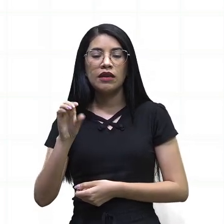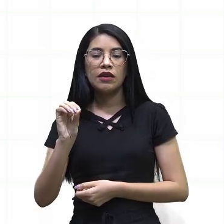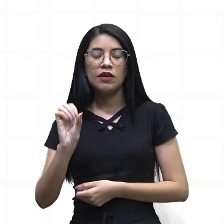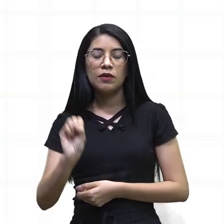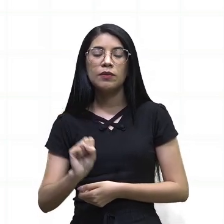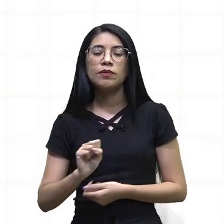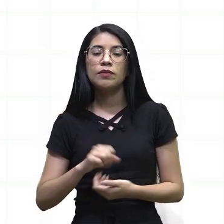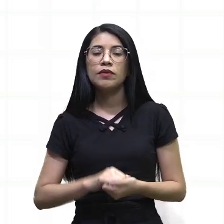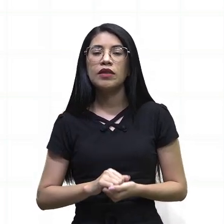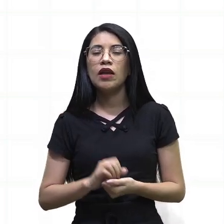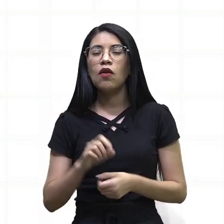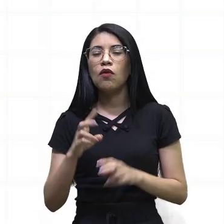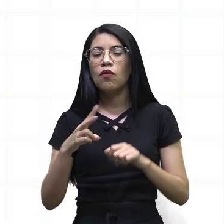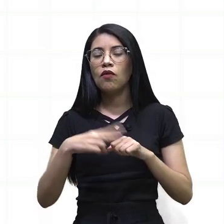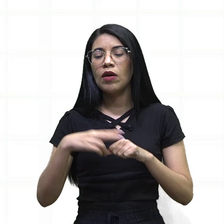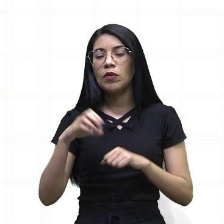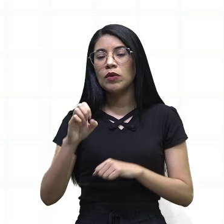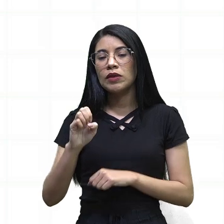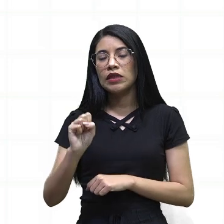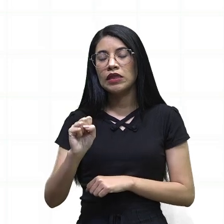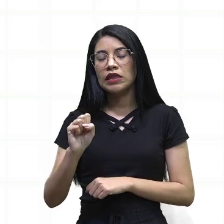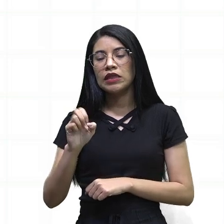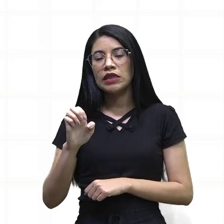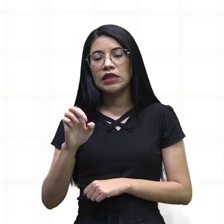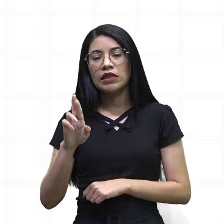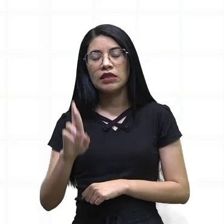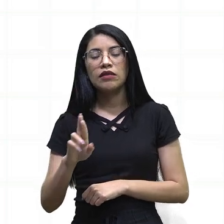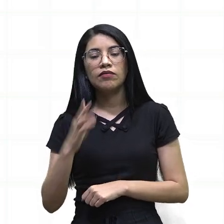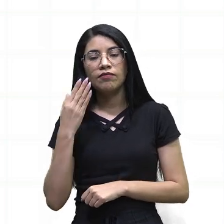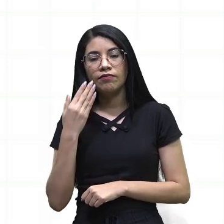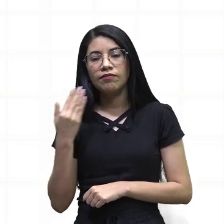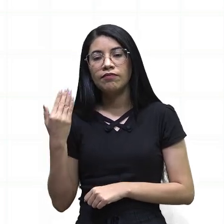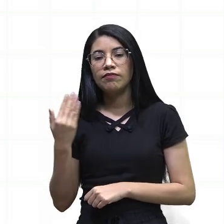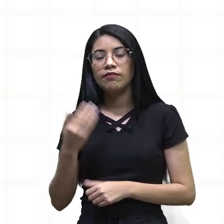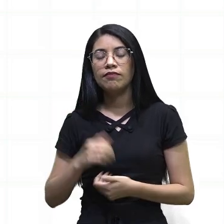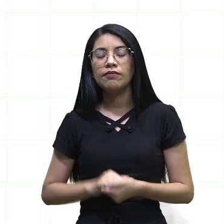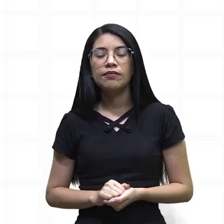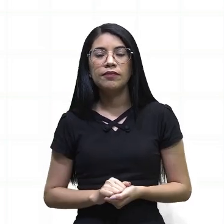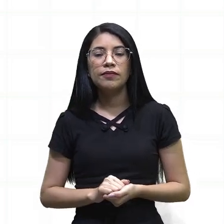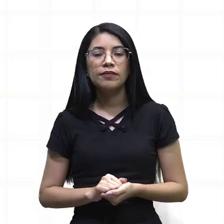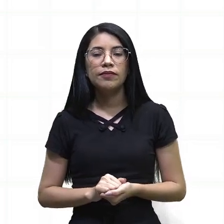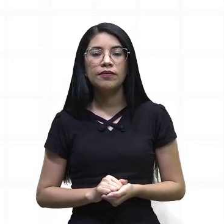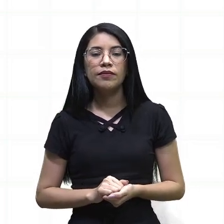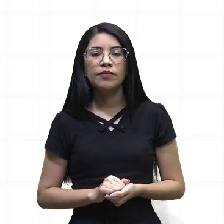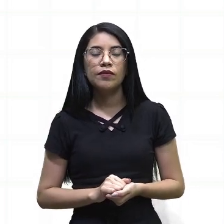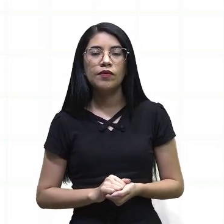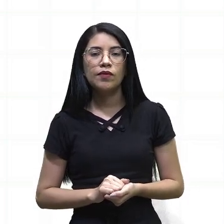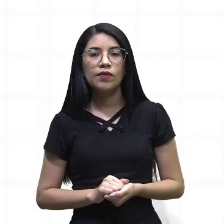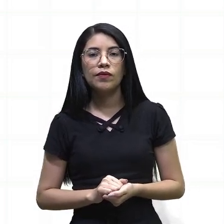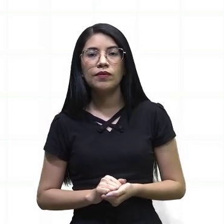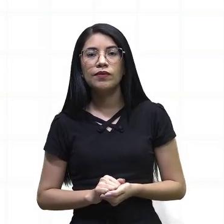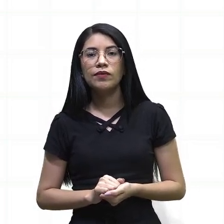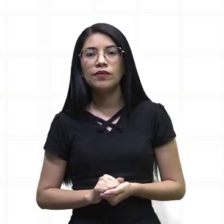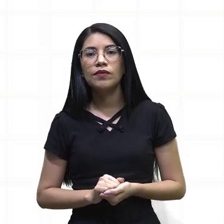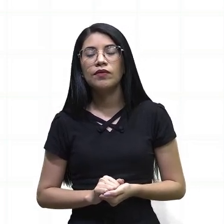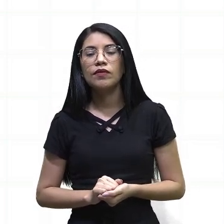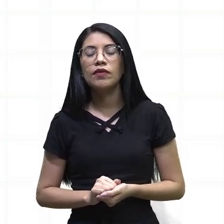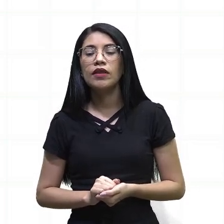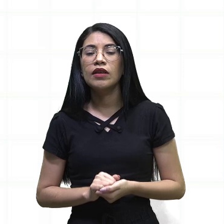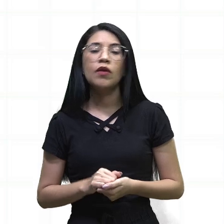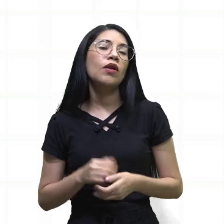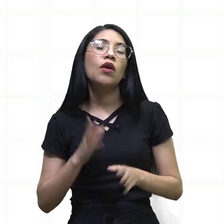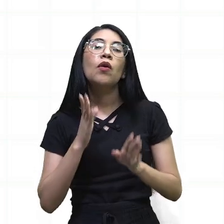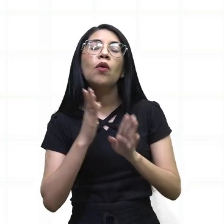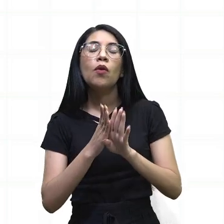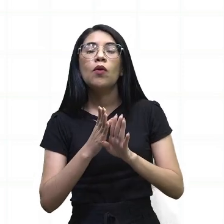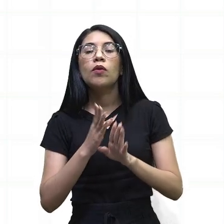tá? Seremos é o nosso verbo. Vou botar aqui para vocês lembrarem. Verbo. Então, identifiquei o